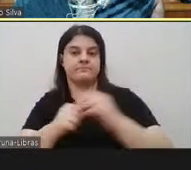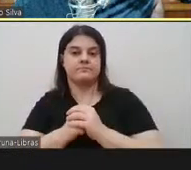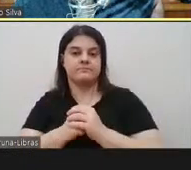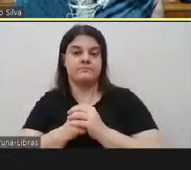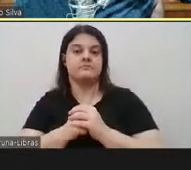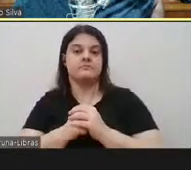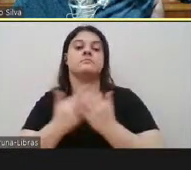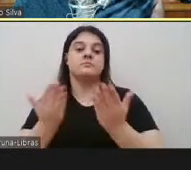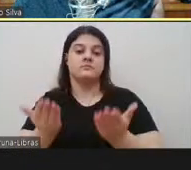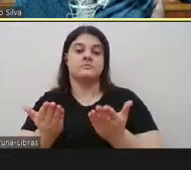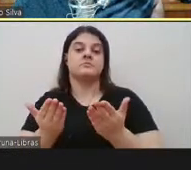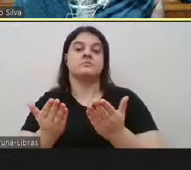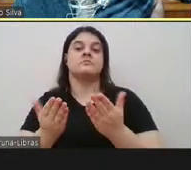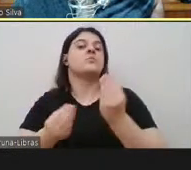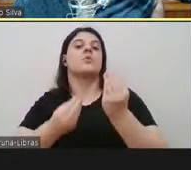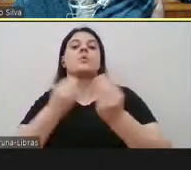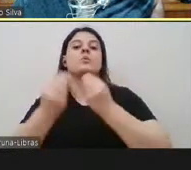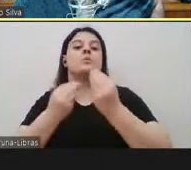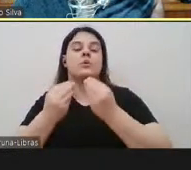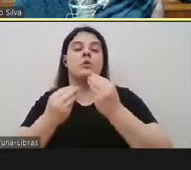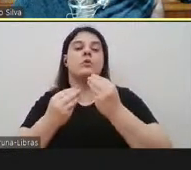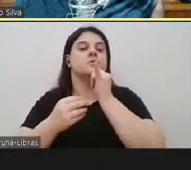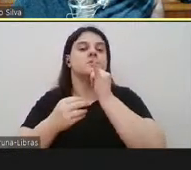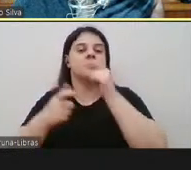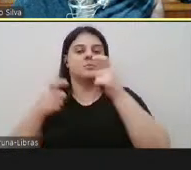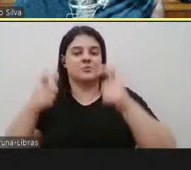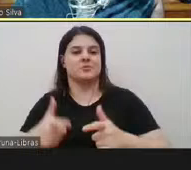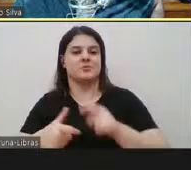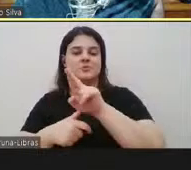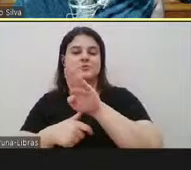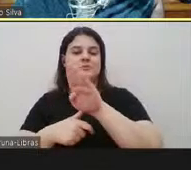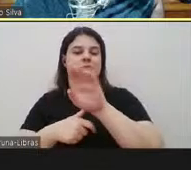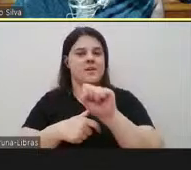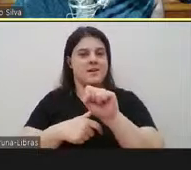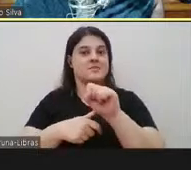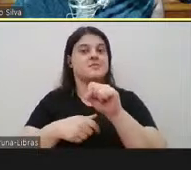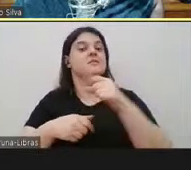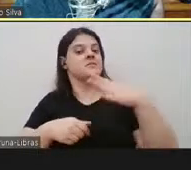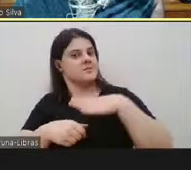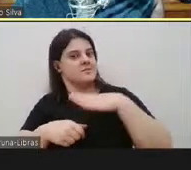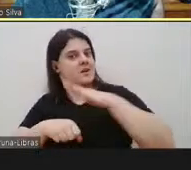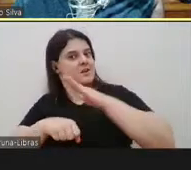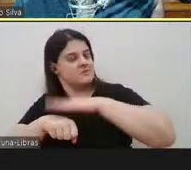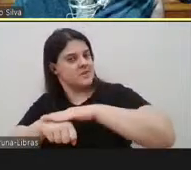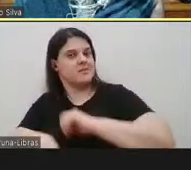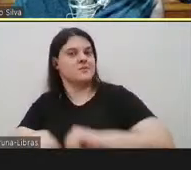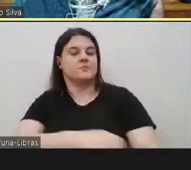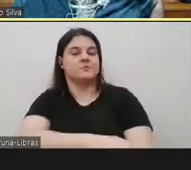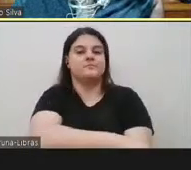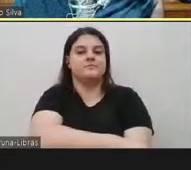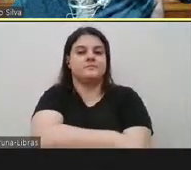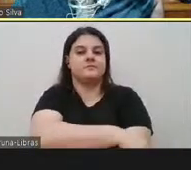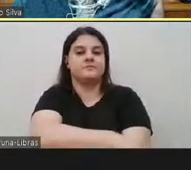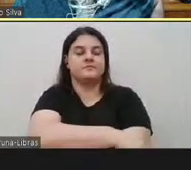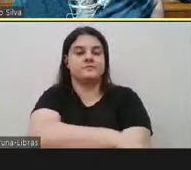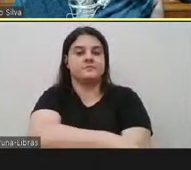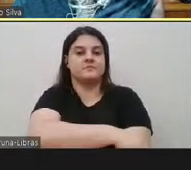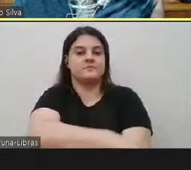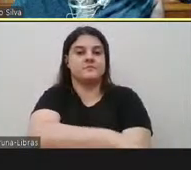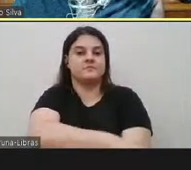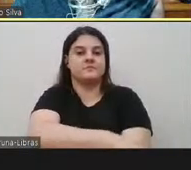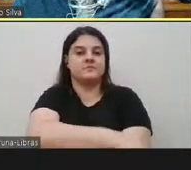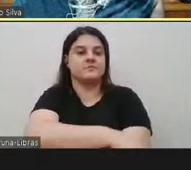né então o funcionamento do postinho de saúde fica a cargo do município né a a definição